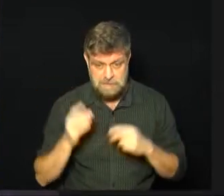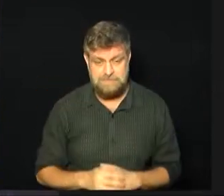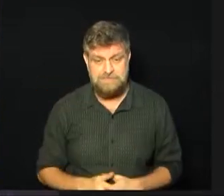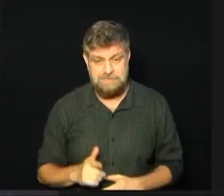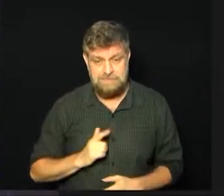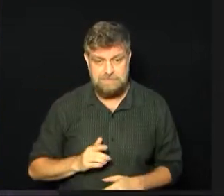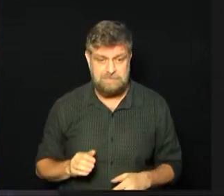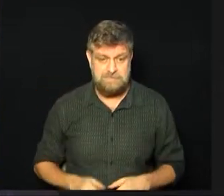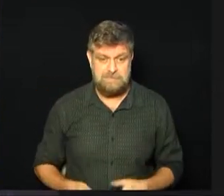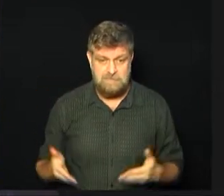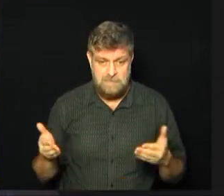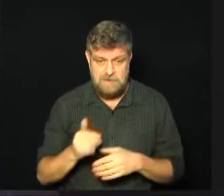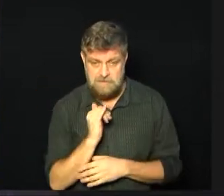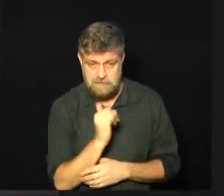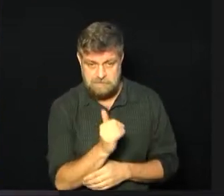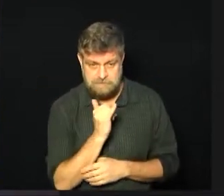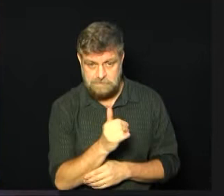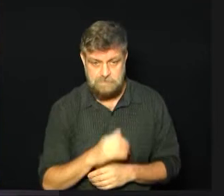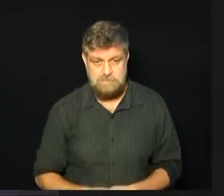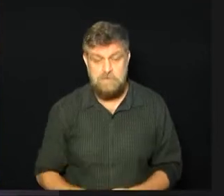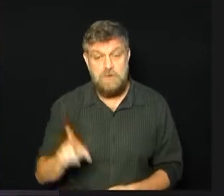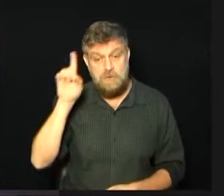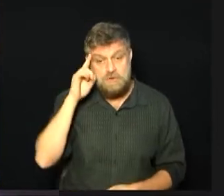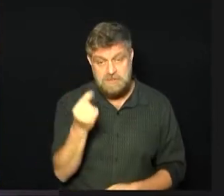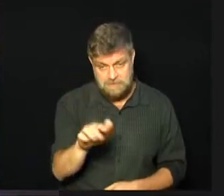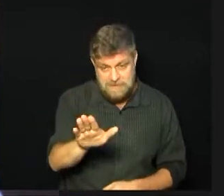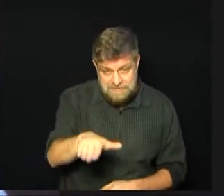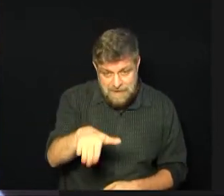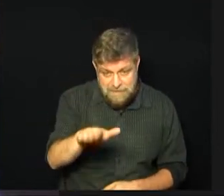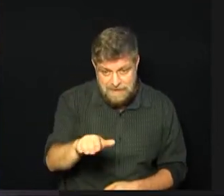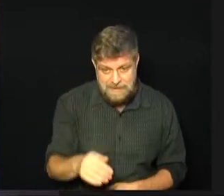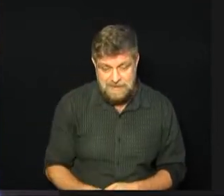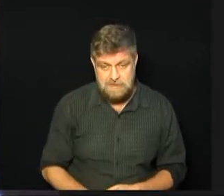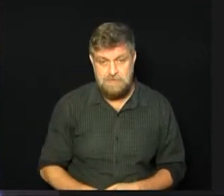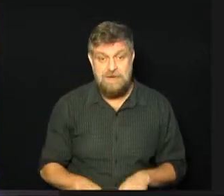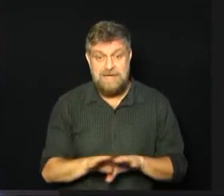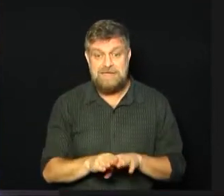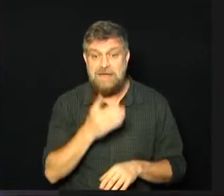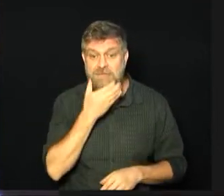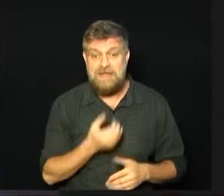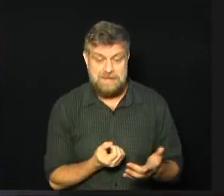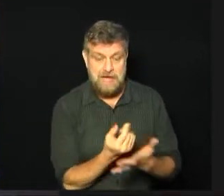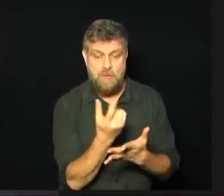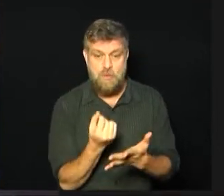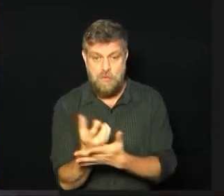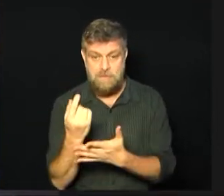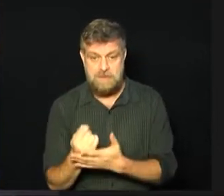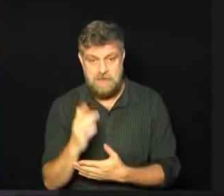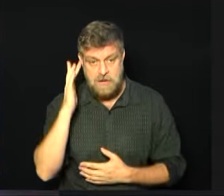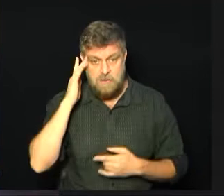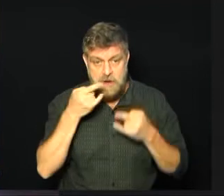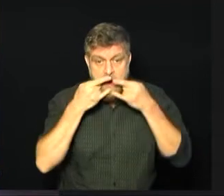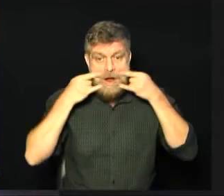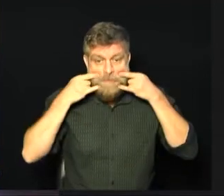questão que foi comentada, inclusive, da Black Friday e também das compras de Natal, eu acho que o uso em